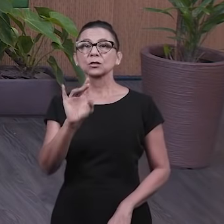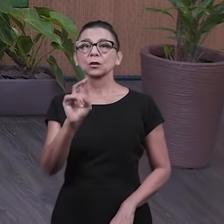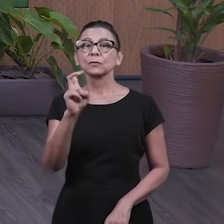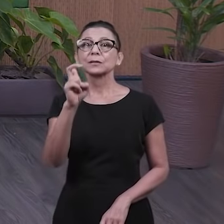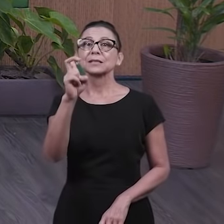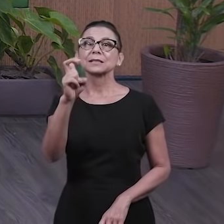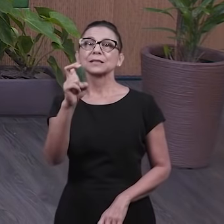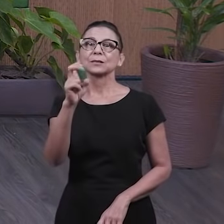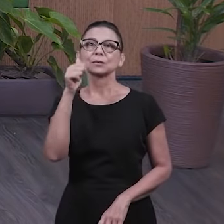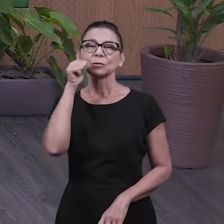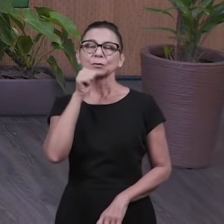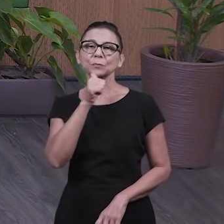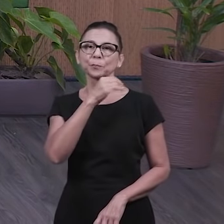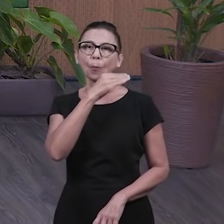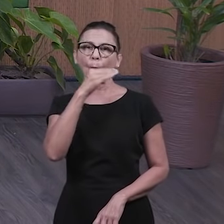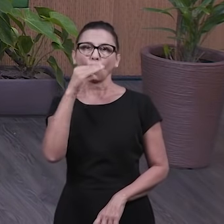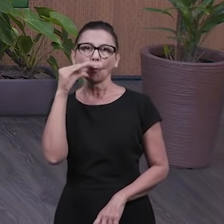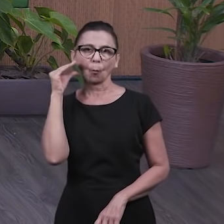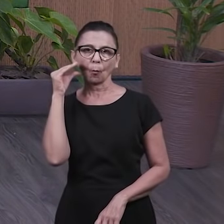O Espírito Santo